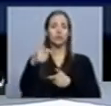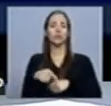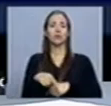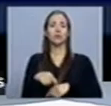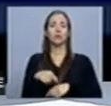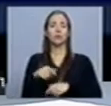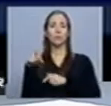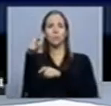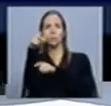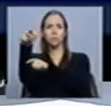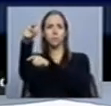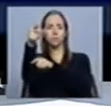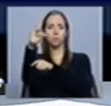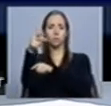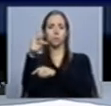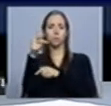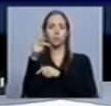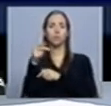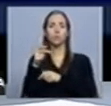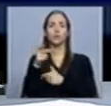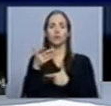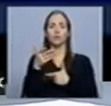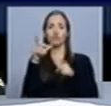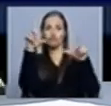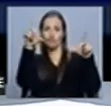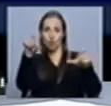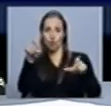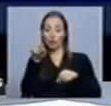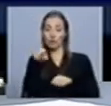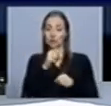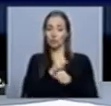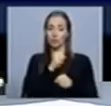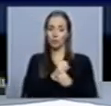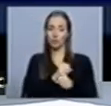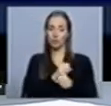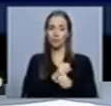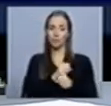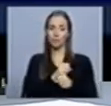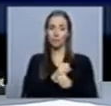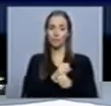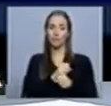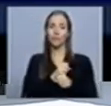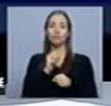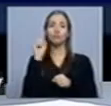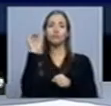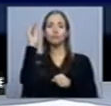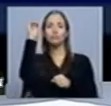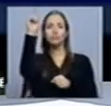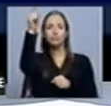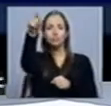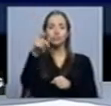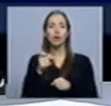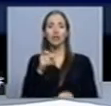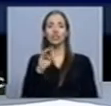chamada OSIRIS-REx, a missão OSIRIS-REx. E esta missão vai chegar ao asteroide Bennu, ainda este ano, e